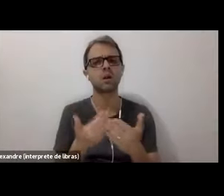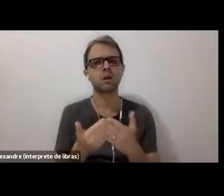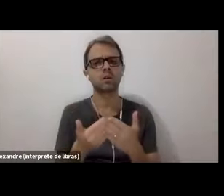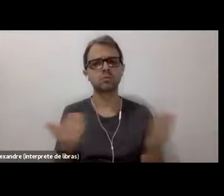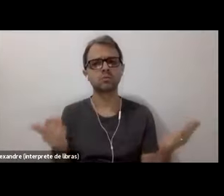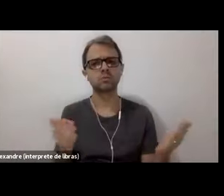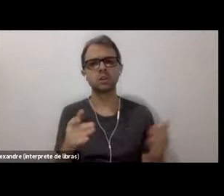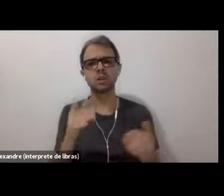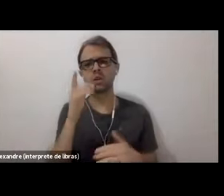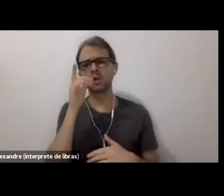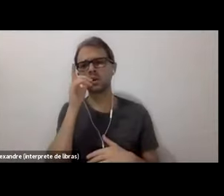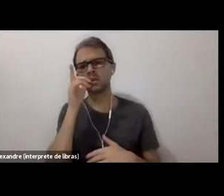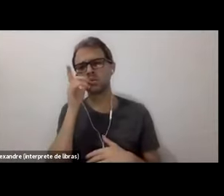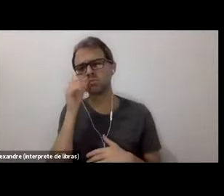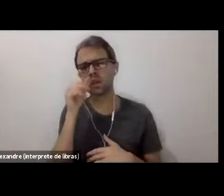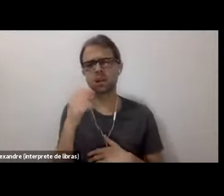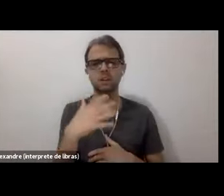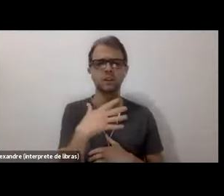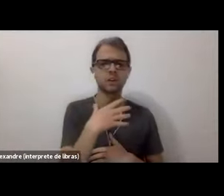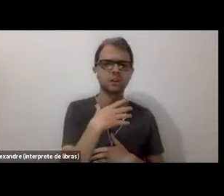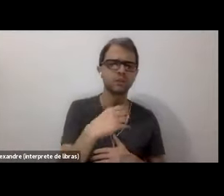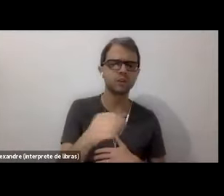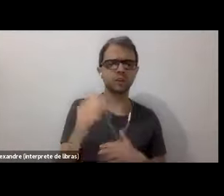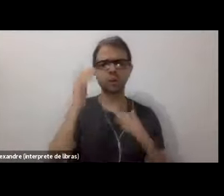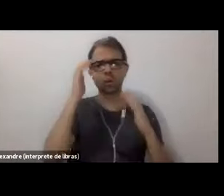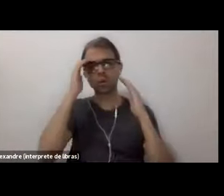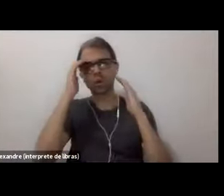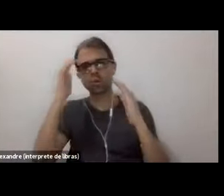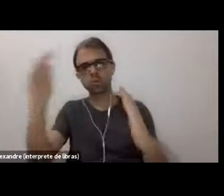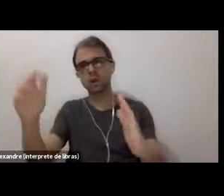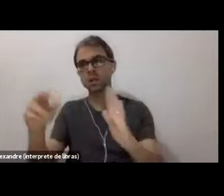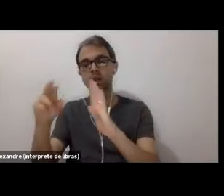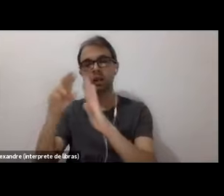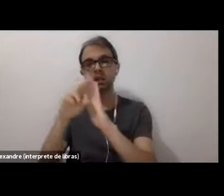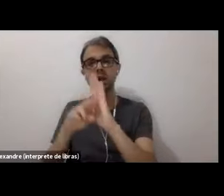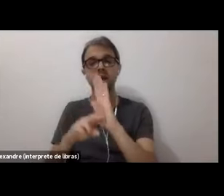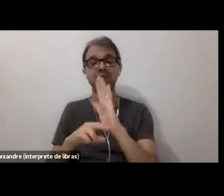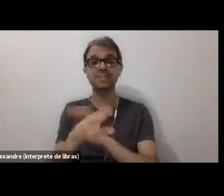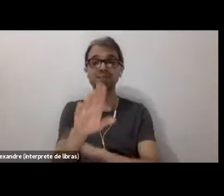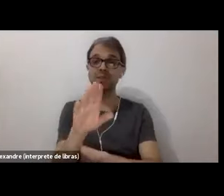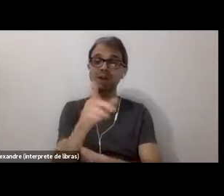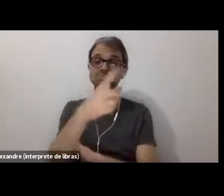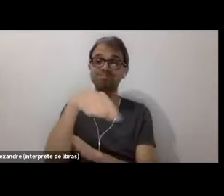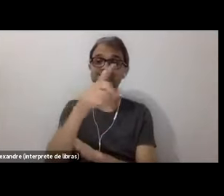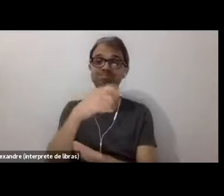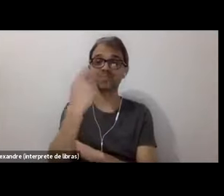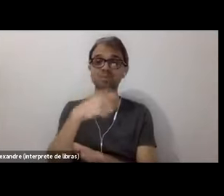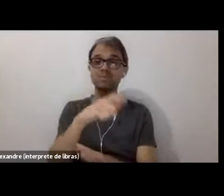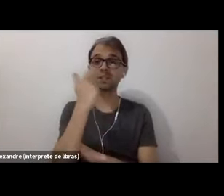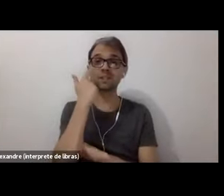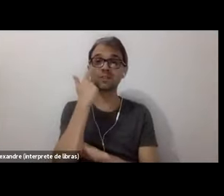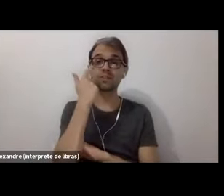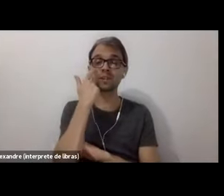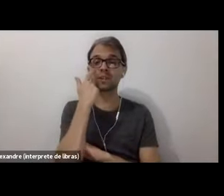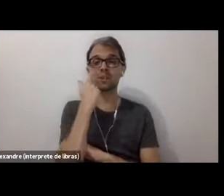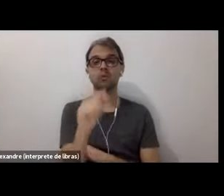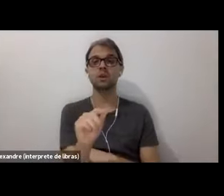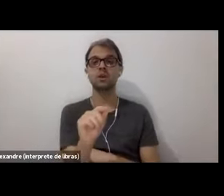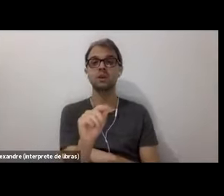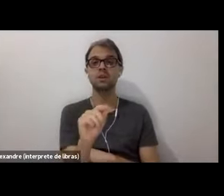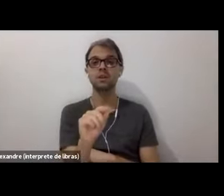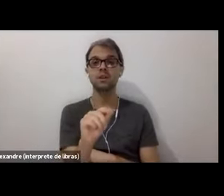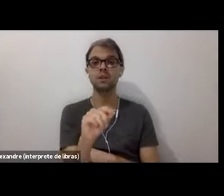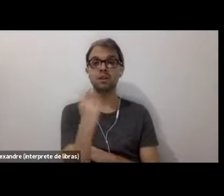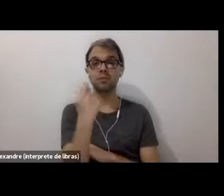o governo, o protocolo, e a gente se esquece da figura tão importante que é a figura do professor também, que